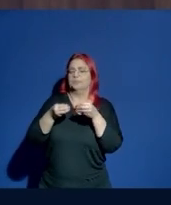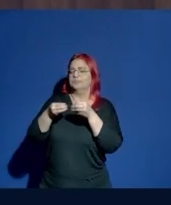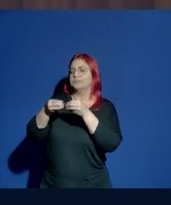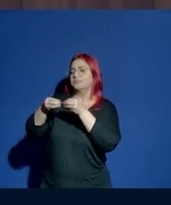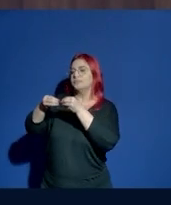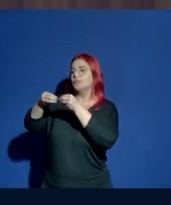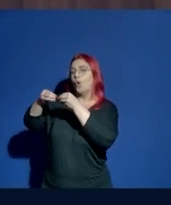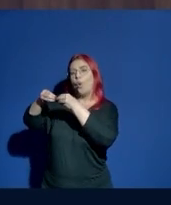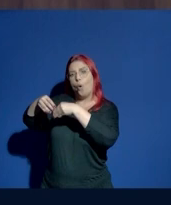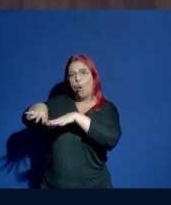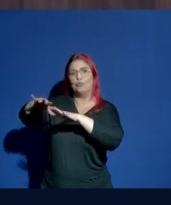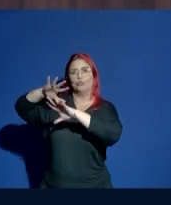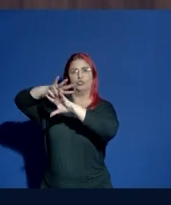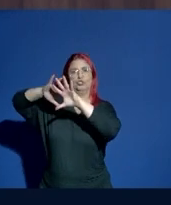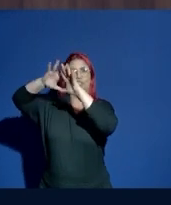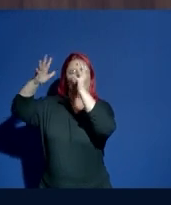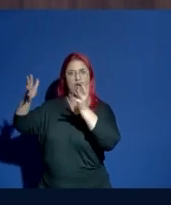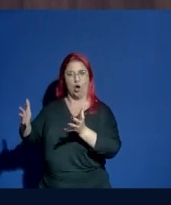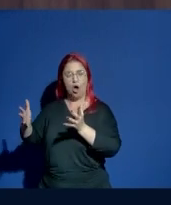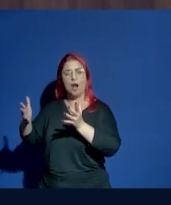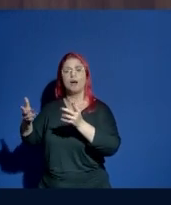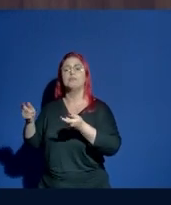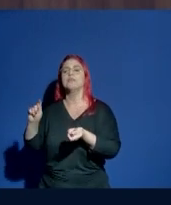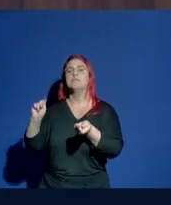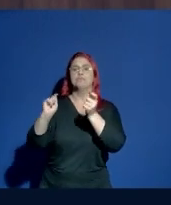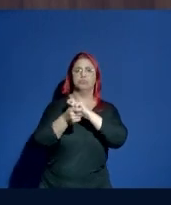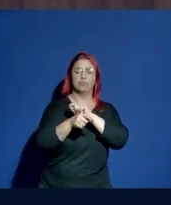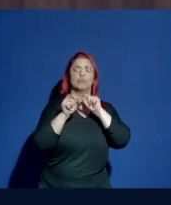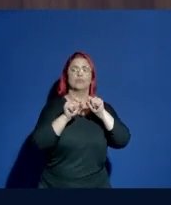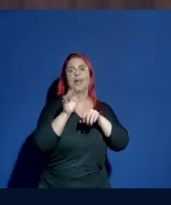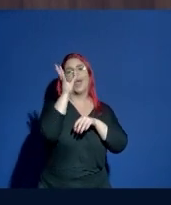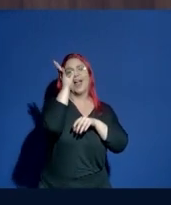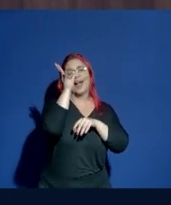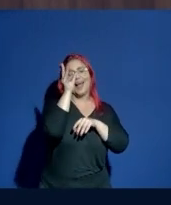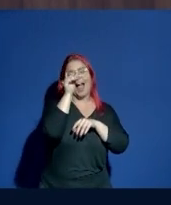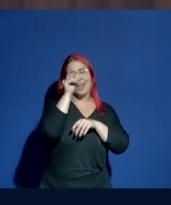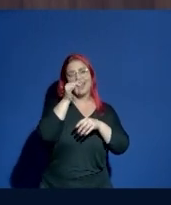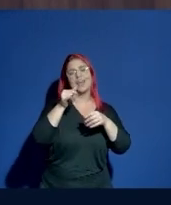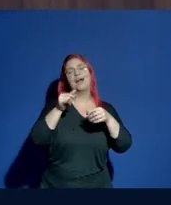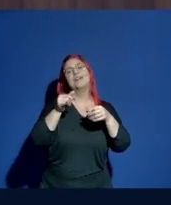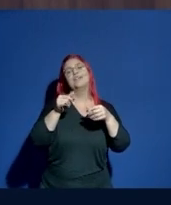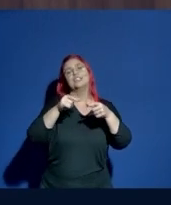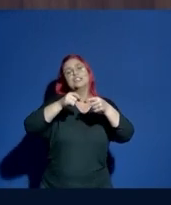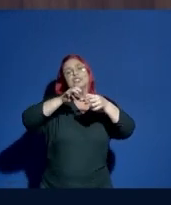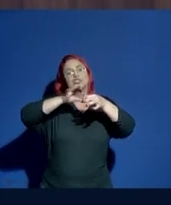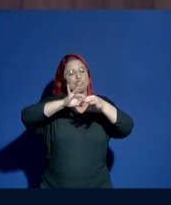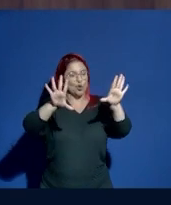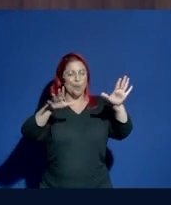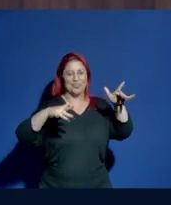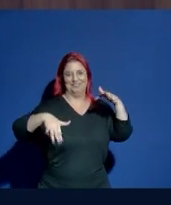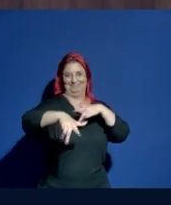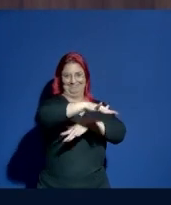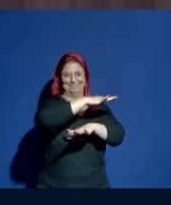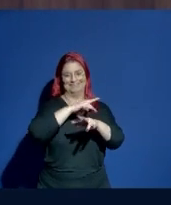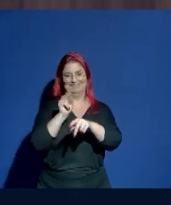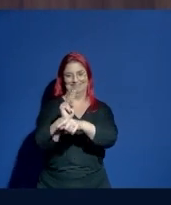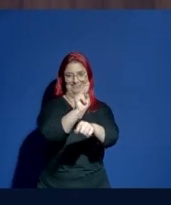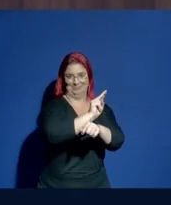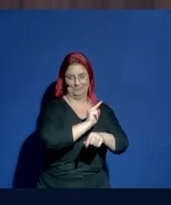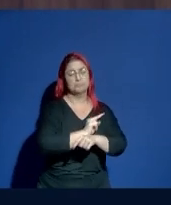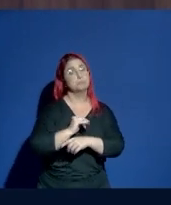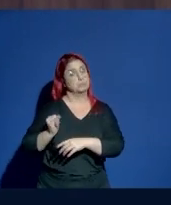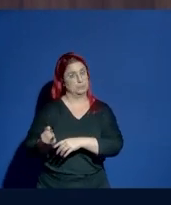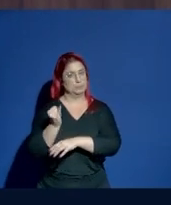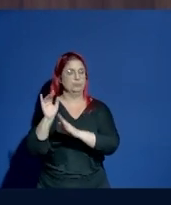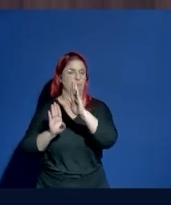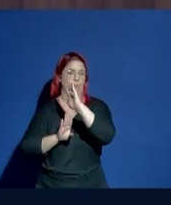de gaiola para o ovo de galinha criada solta e um aumento de consumo extremamente importante. E no